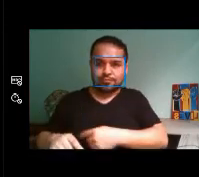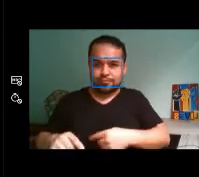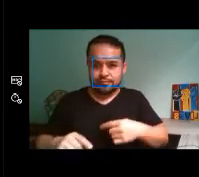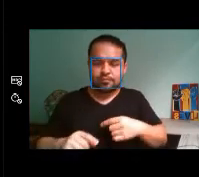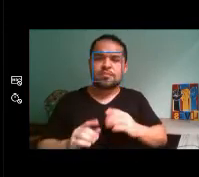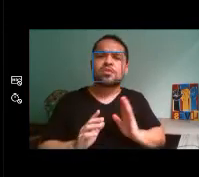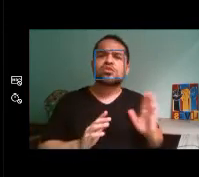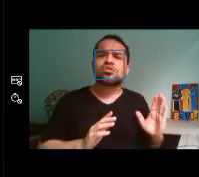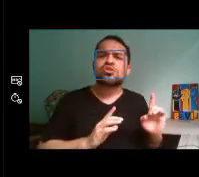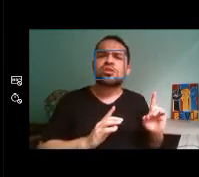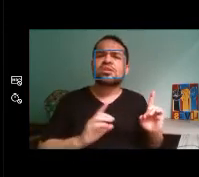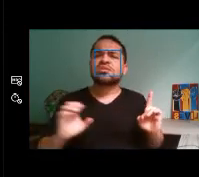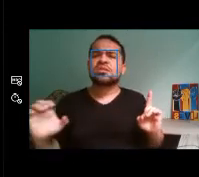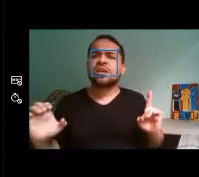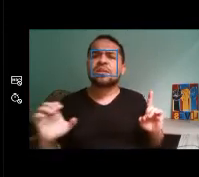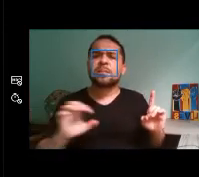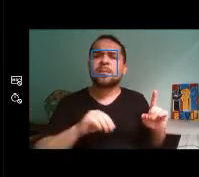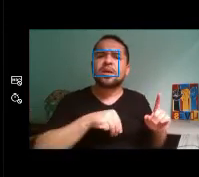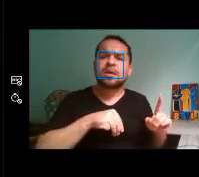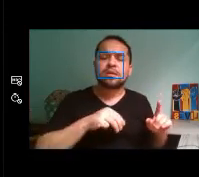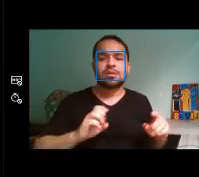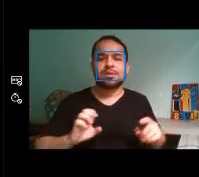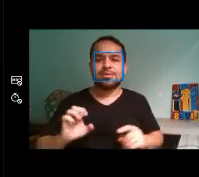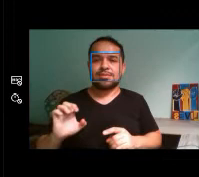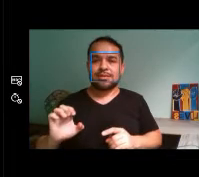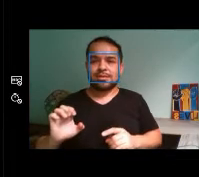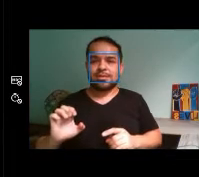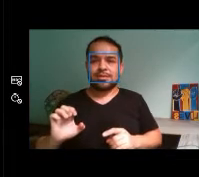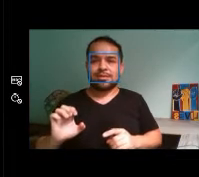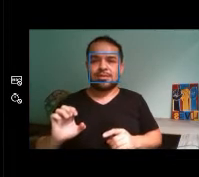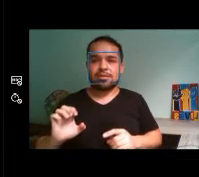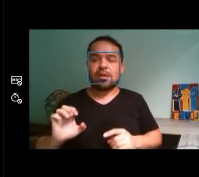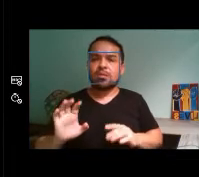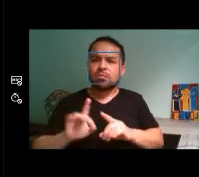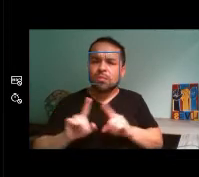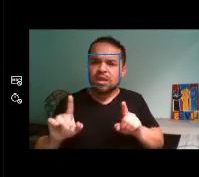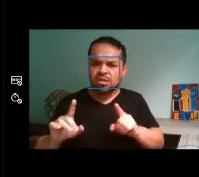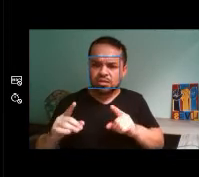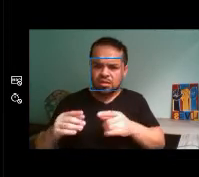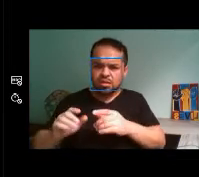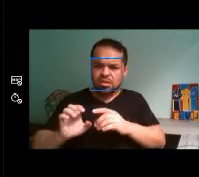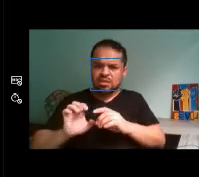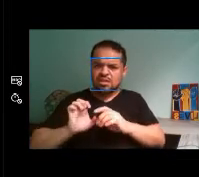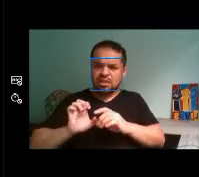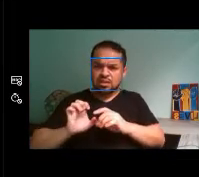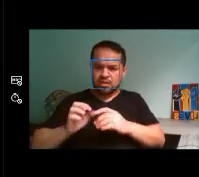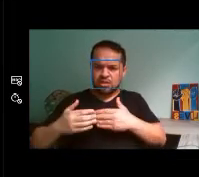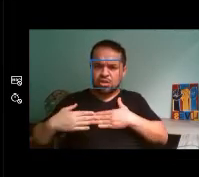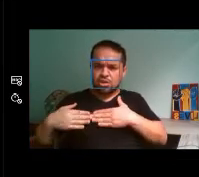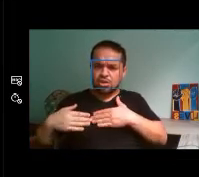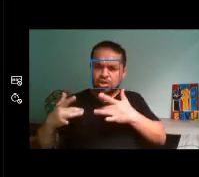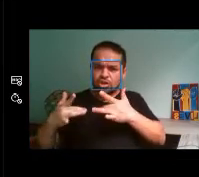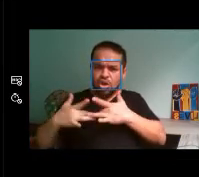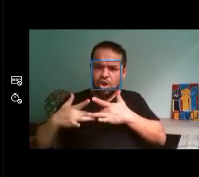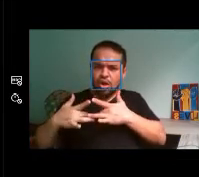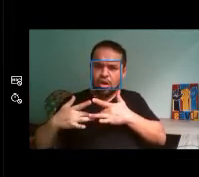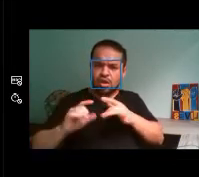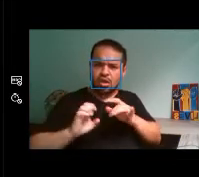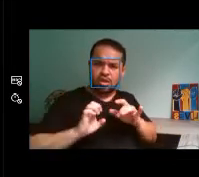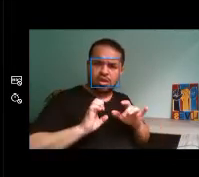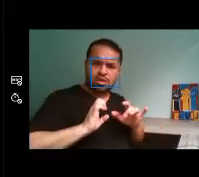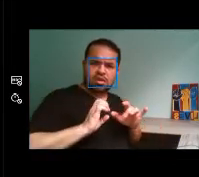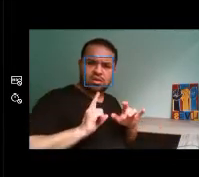tronco, mais especificamente do busto, do lado esquerdo. Mas veja, assim como o sinal de ódio, ela